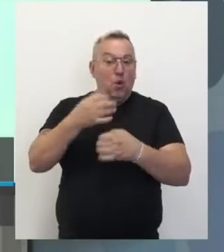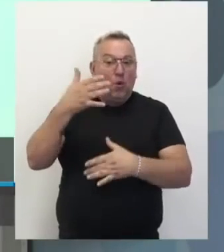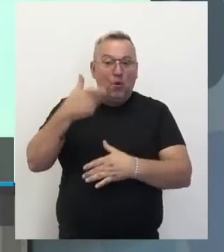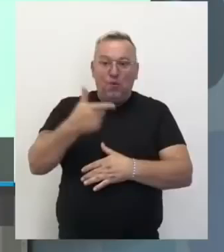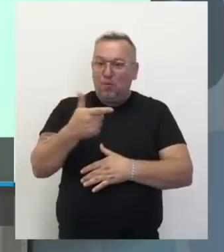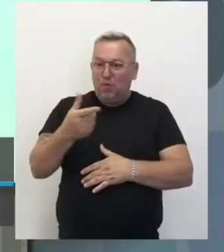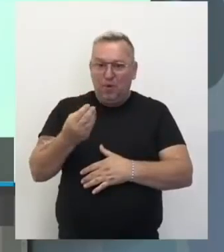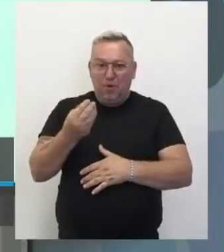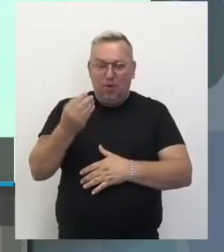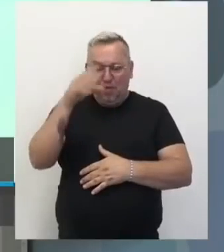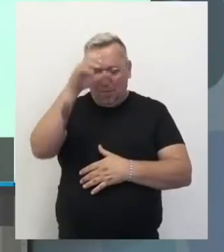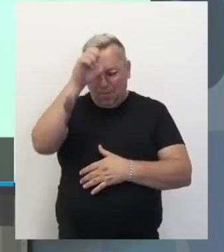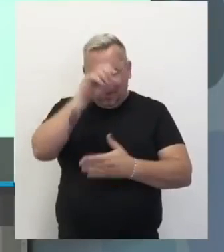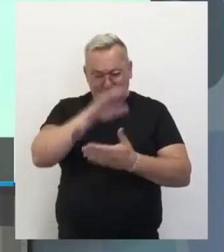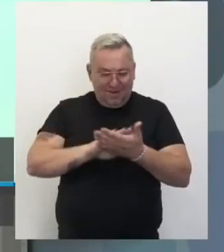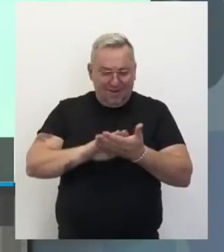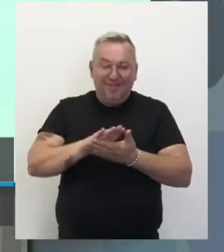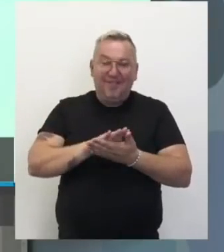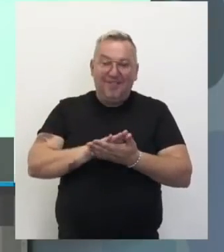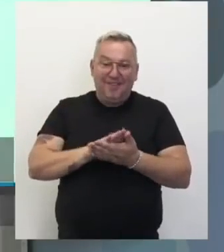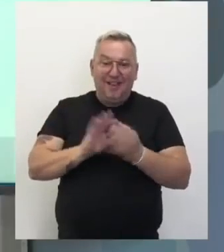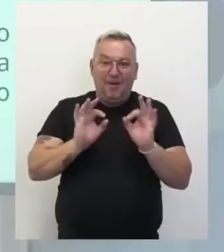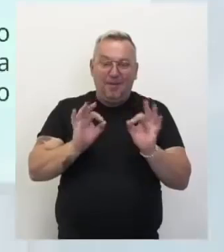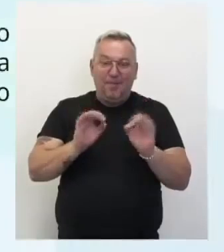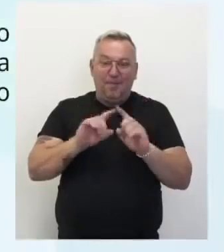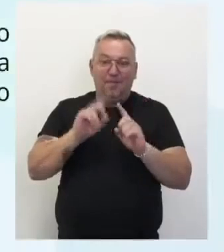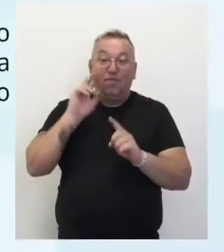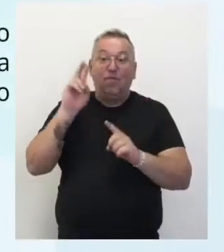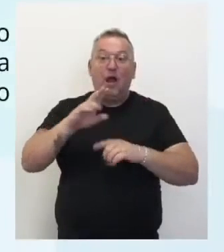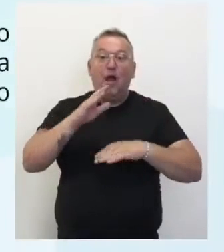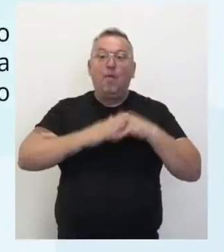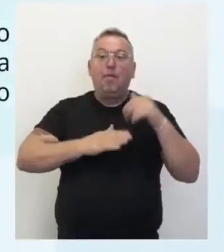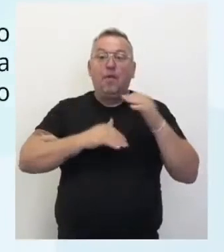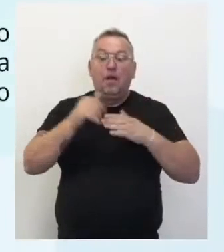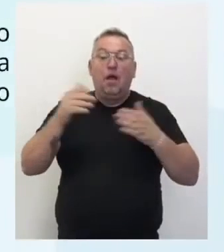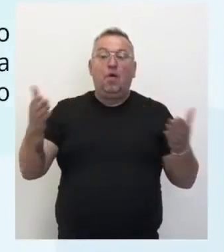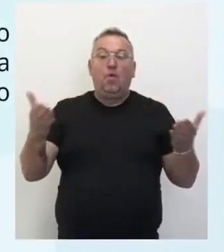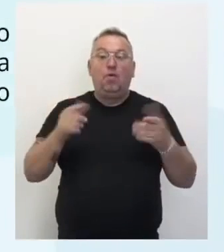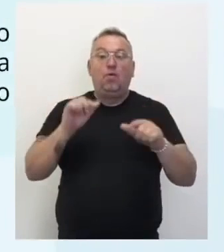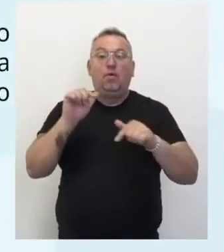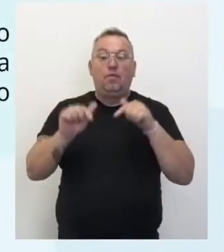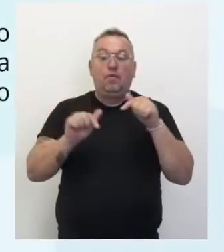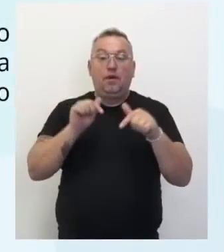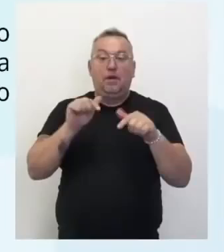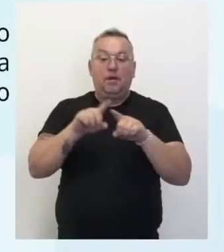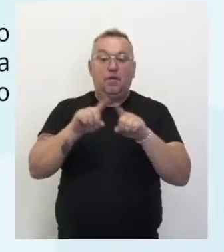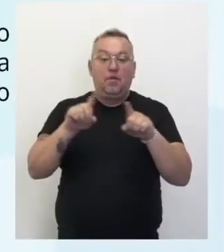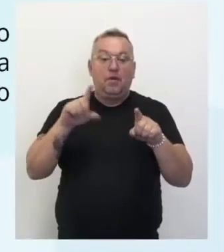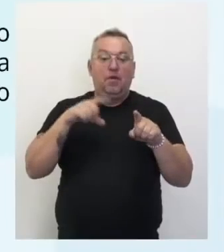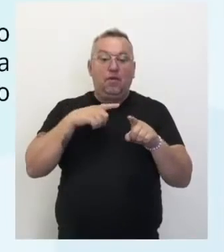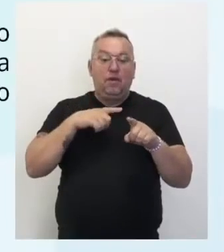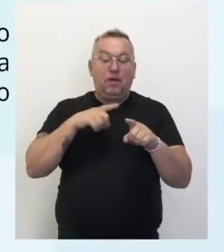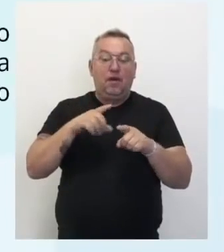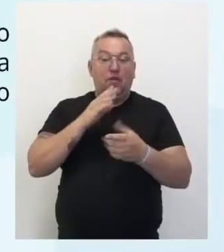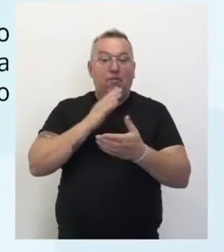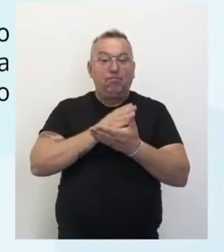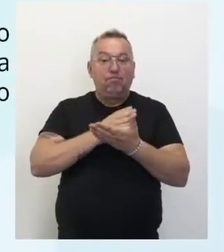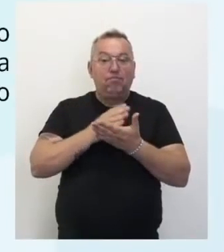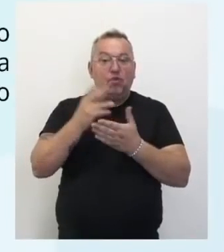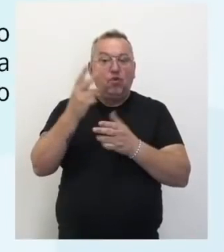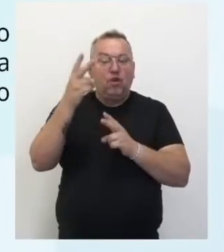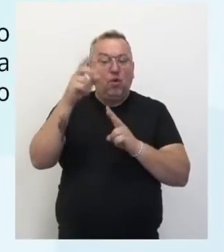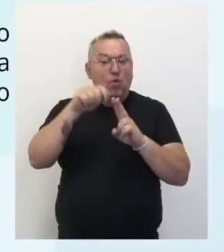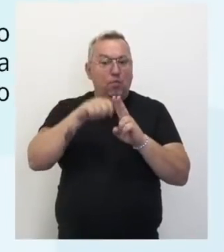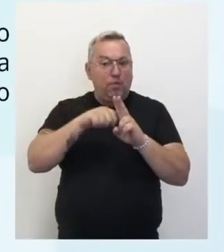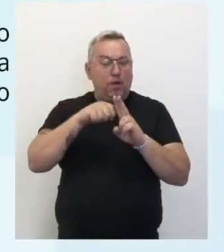né, a gente não aprender. Bom, vamos ver aí então as habilidades que a gente vai trabalhar hoje. Né? Então, isso aqui já está meio que começando o segundo